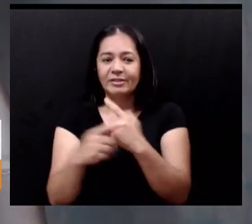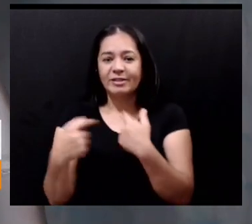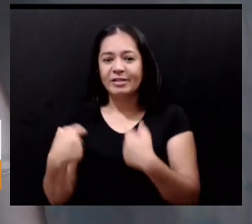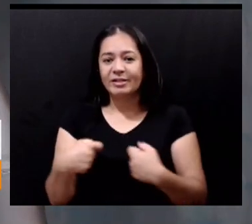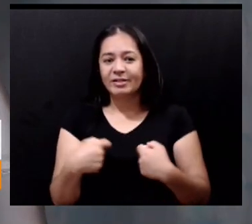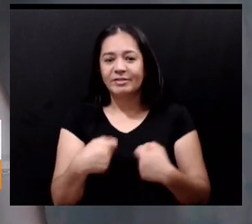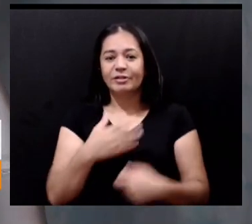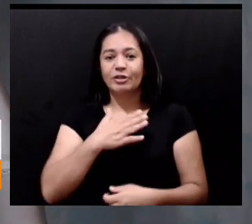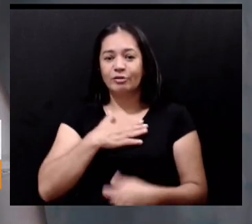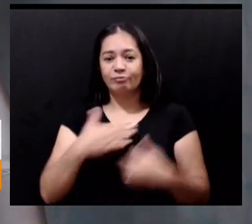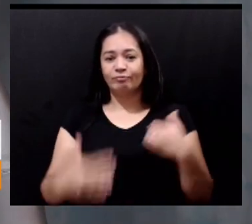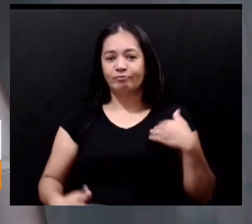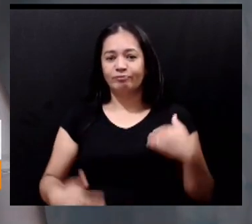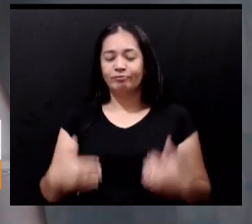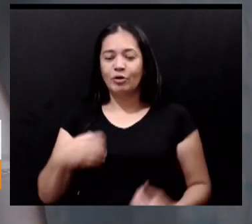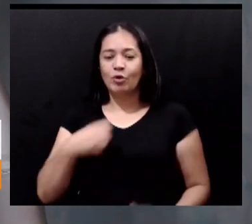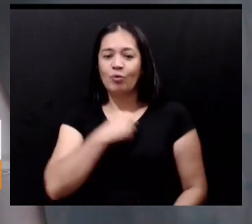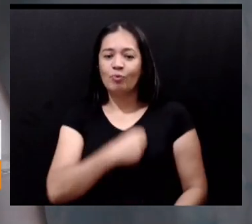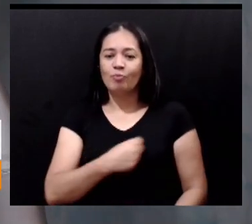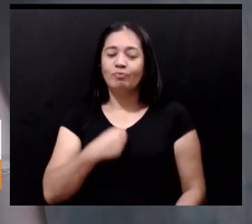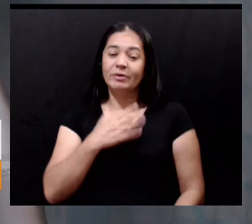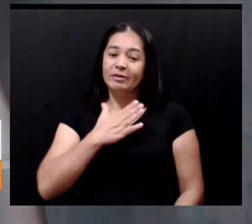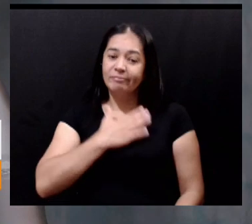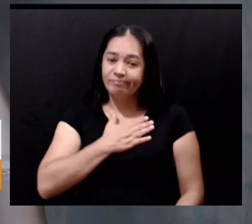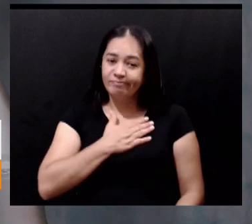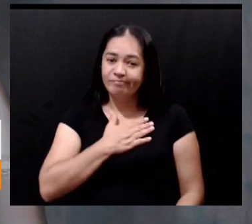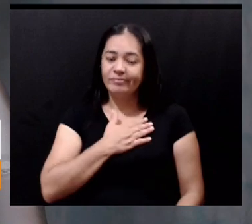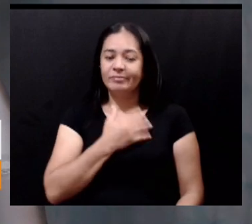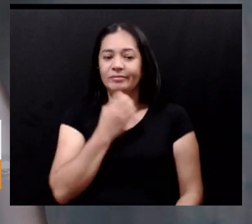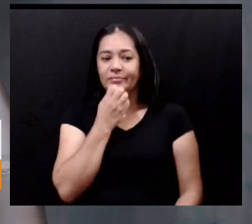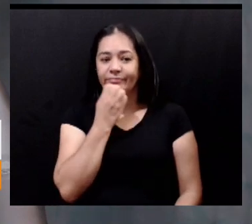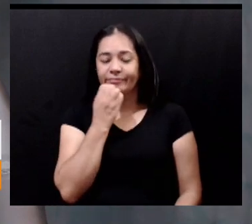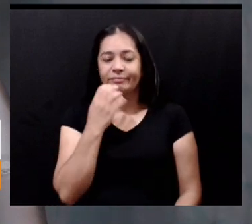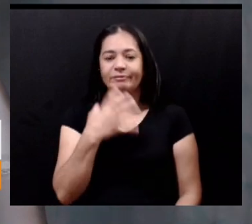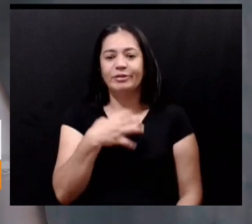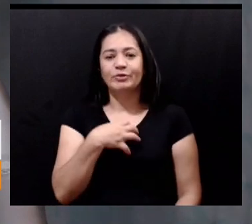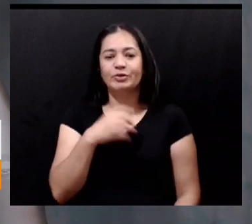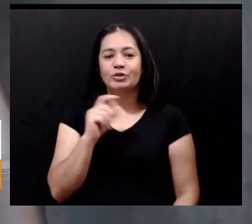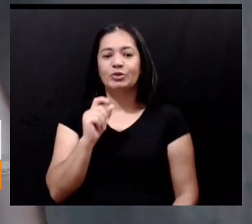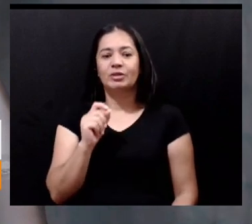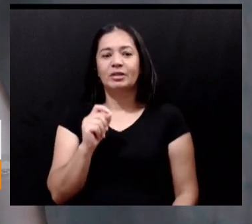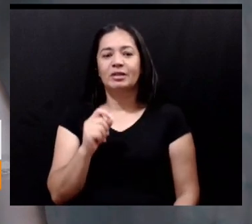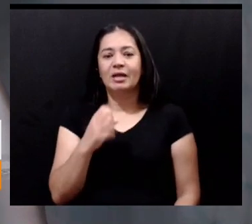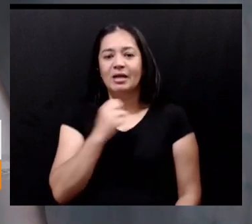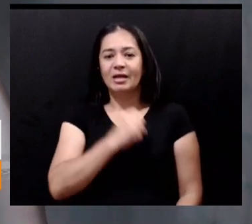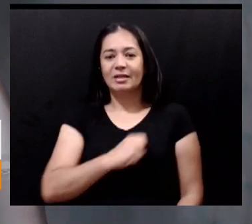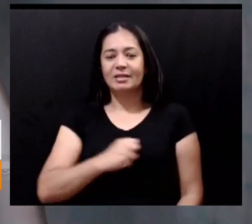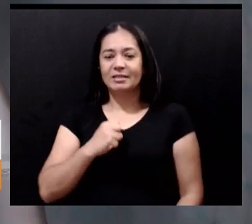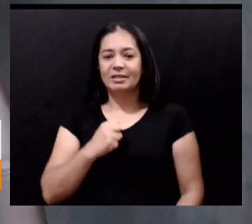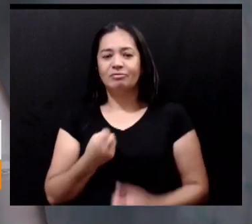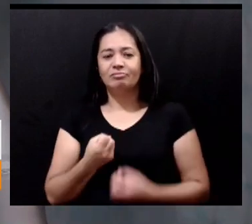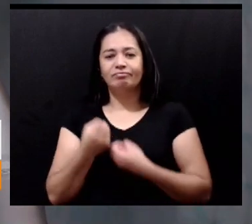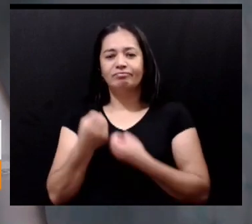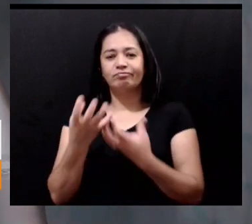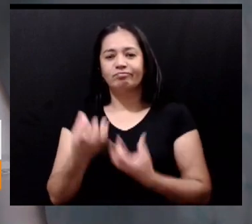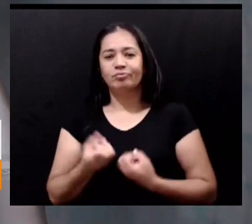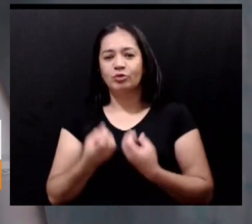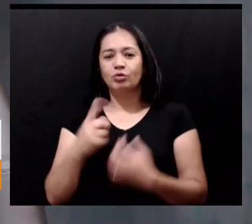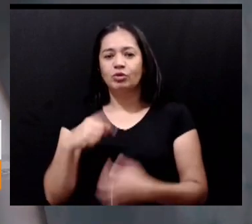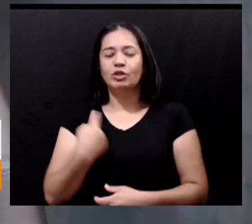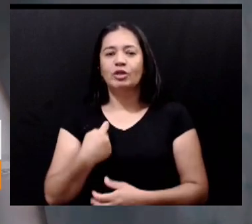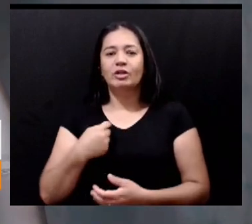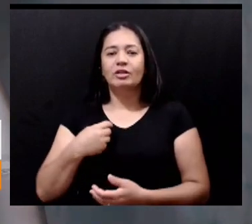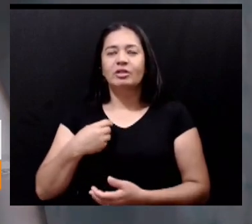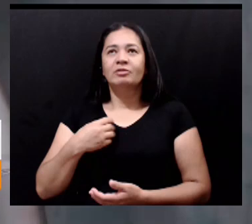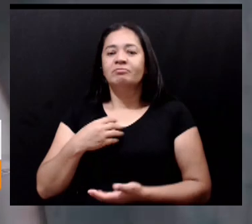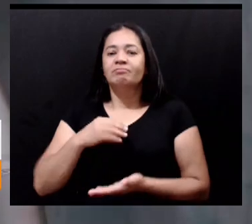minha saudade. Então, eu sinto que a saudade, de alguma maneira, ela manifesta aquilo que a gente sente falta, aquilo que era importante,